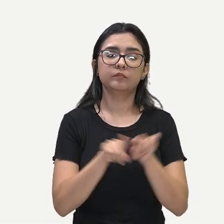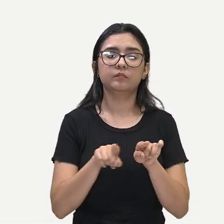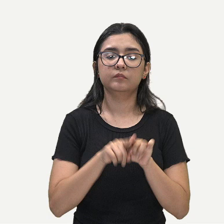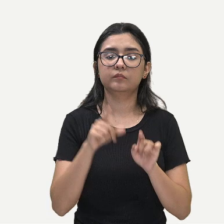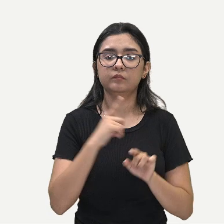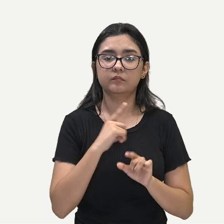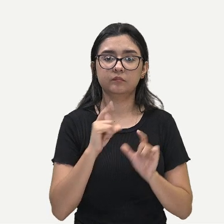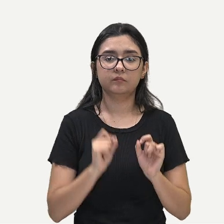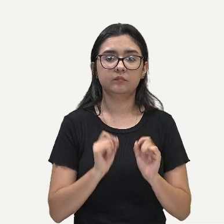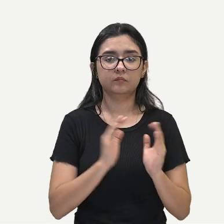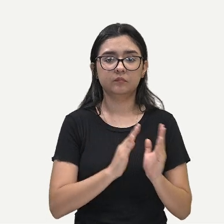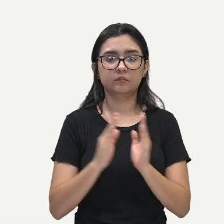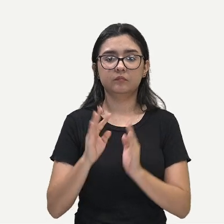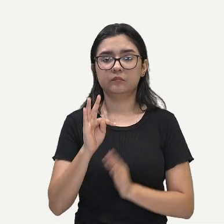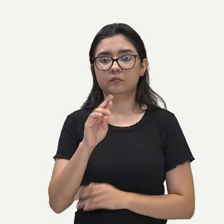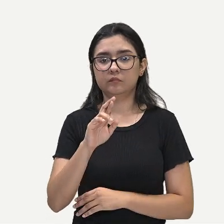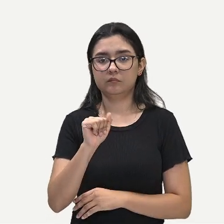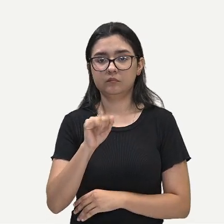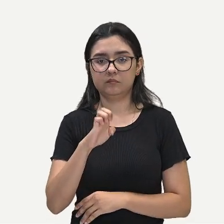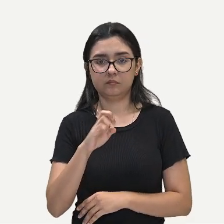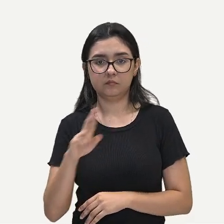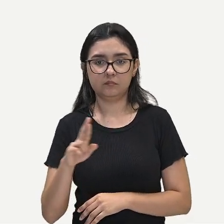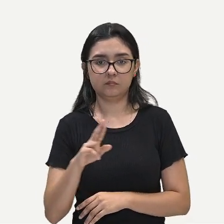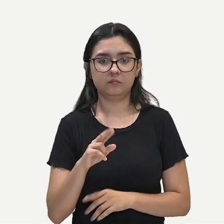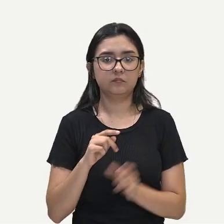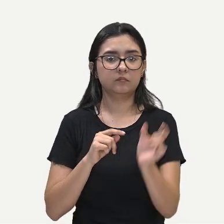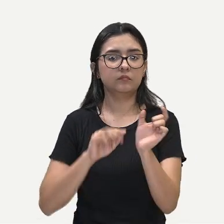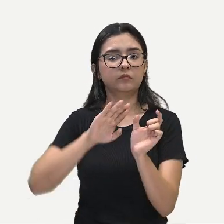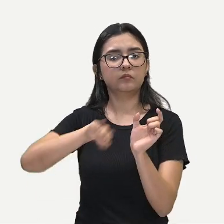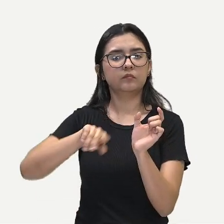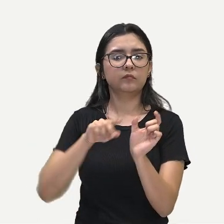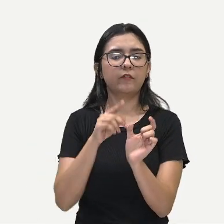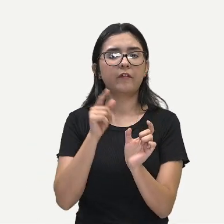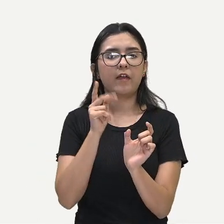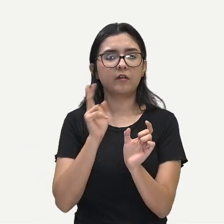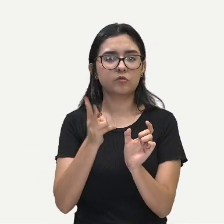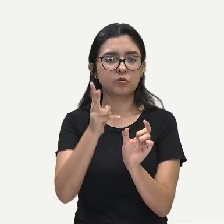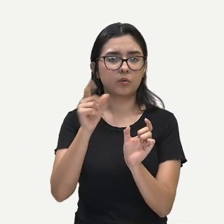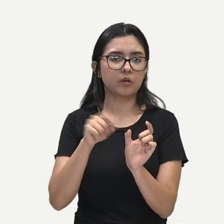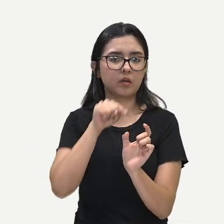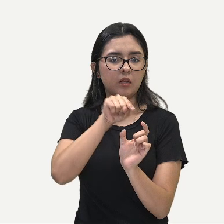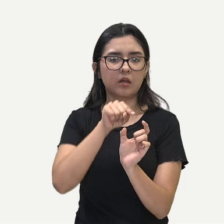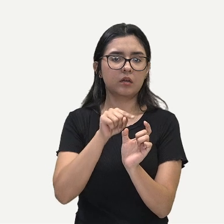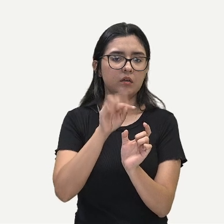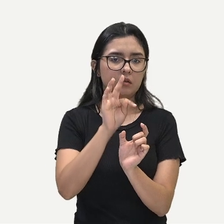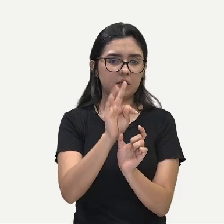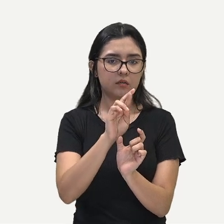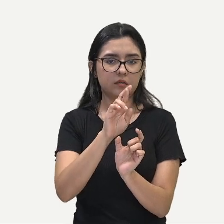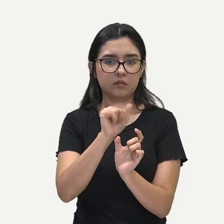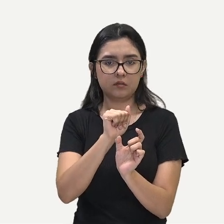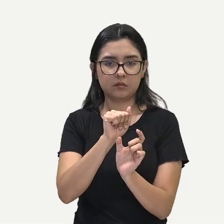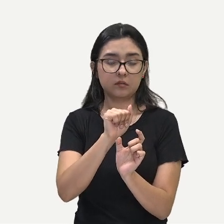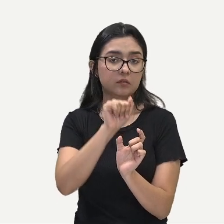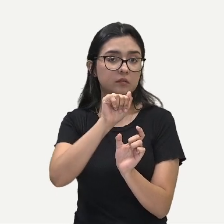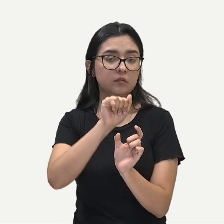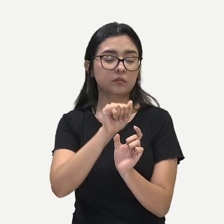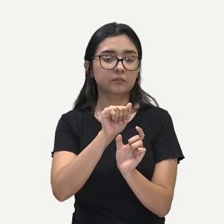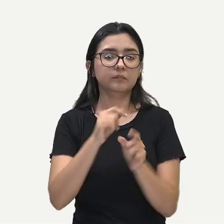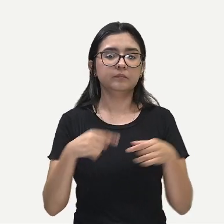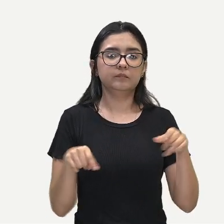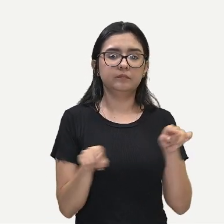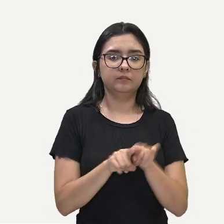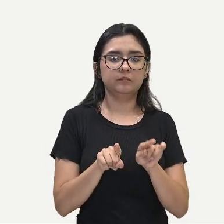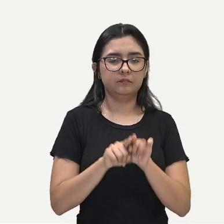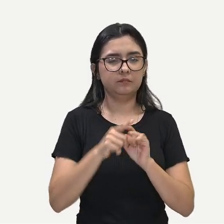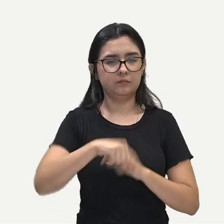minha conjugação e sobraria tra. Mas aí tem tra com Jzinho no final. Vocês